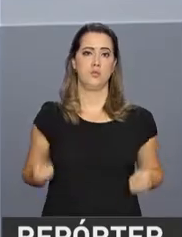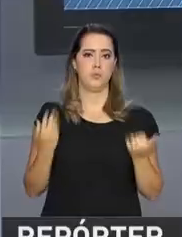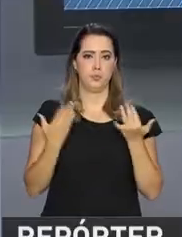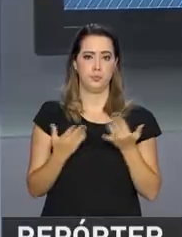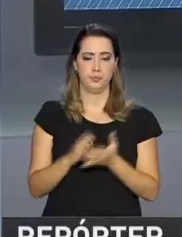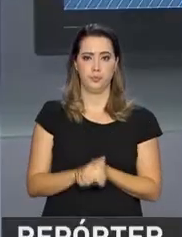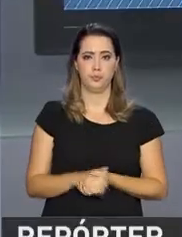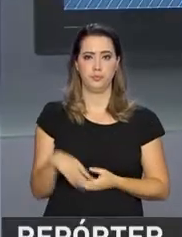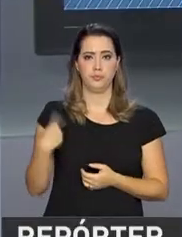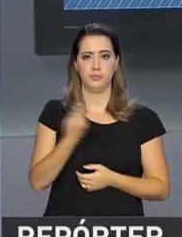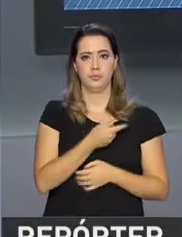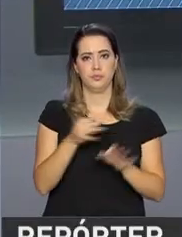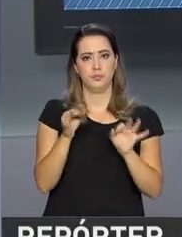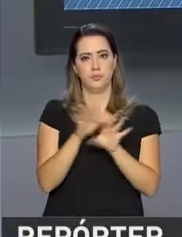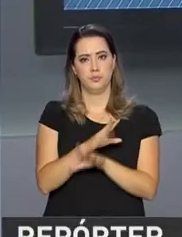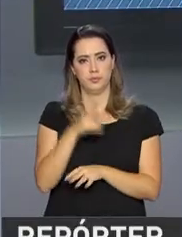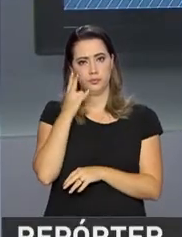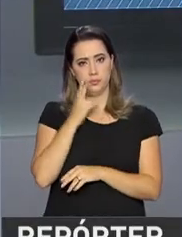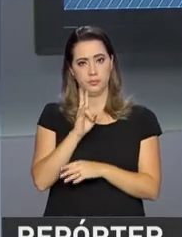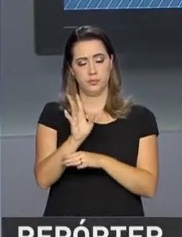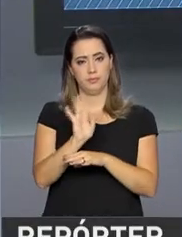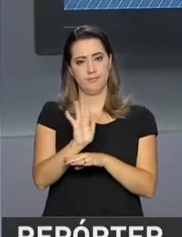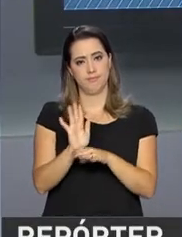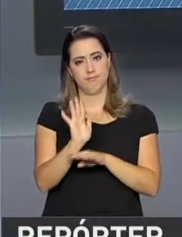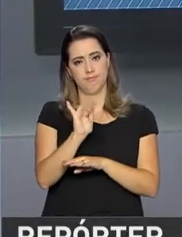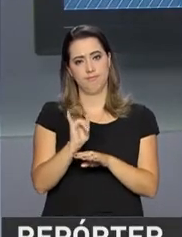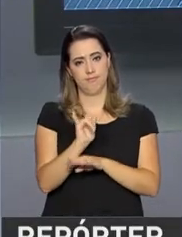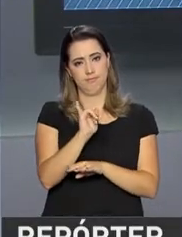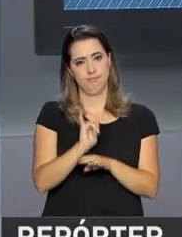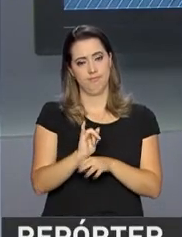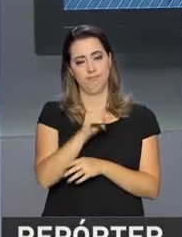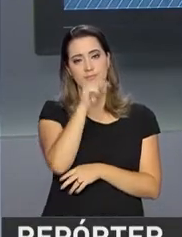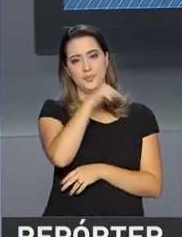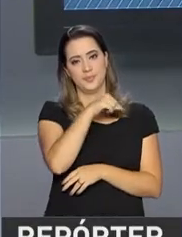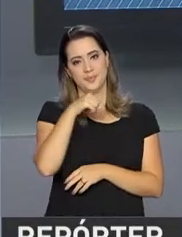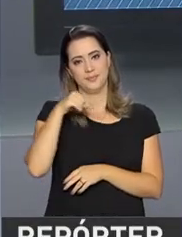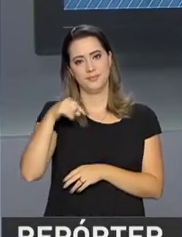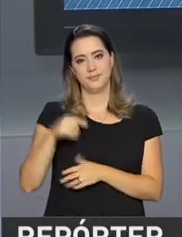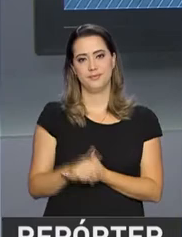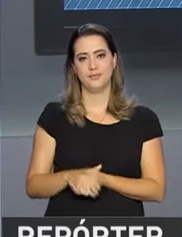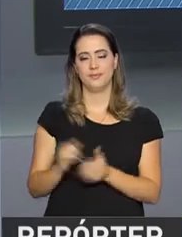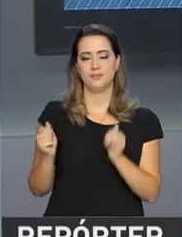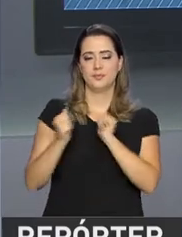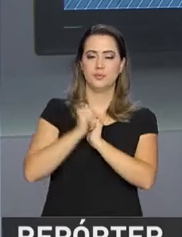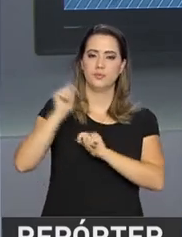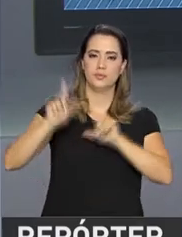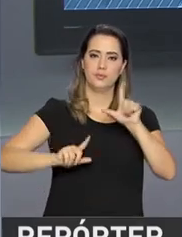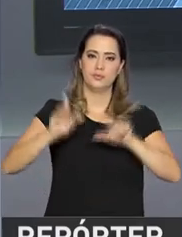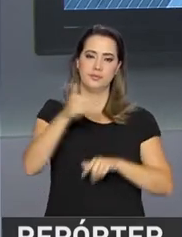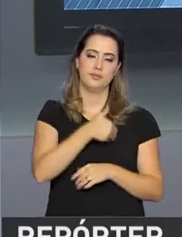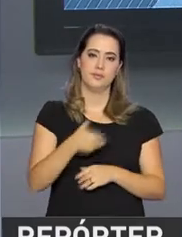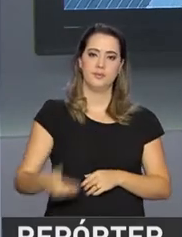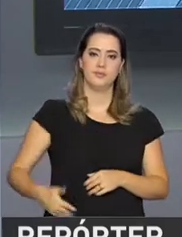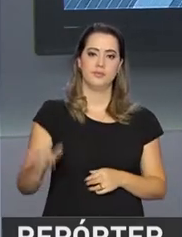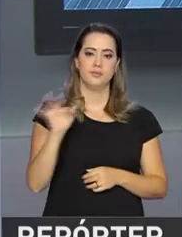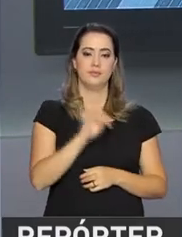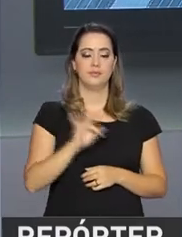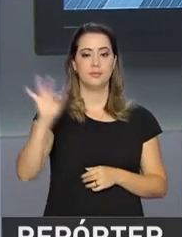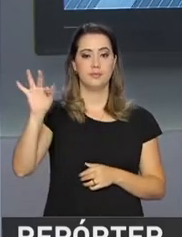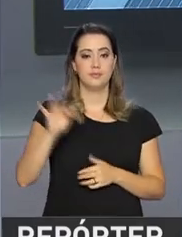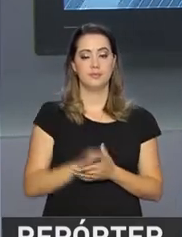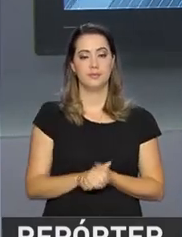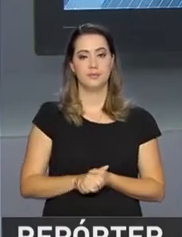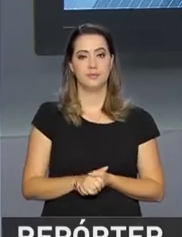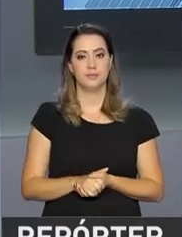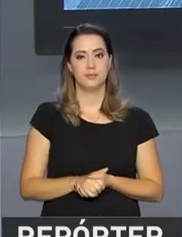e nós ficamos por aqui você pode rever as reportagens no youtube continua com a gente aqui na nbr a tv do governo